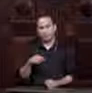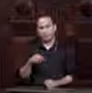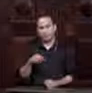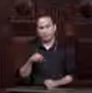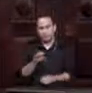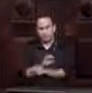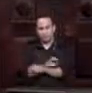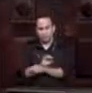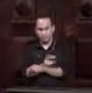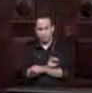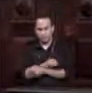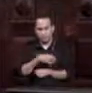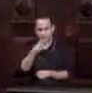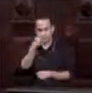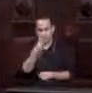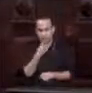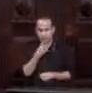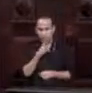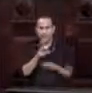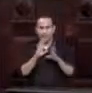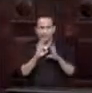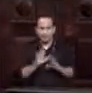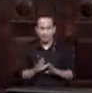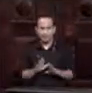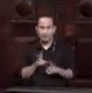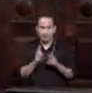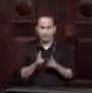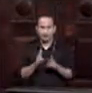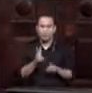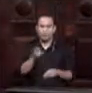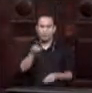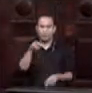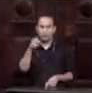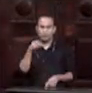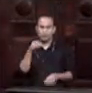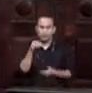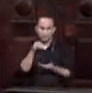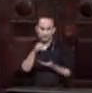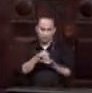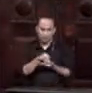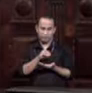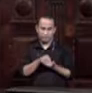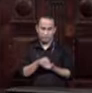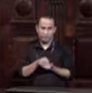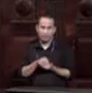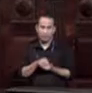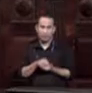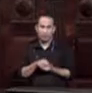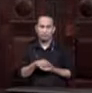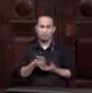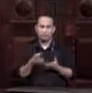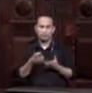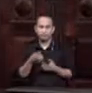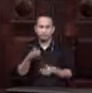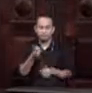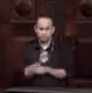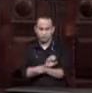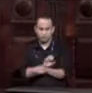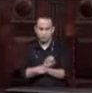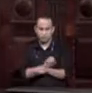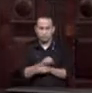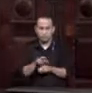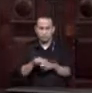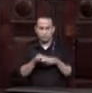oposição altiva, séria, mas sem nunca deixar de faltar os interesses maiores do Estado. Por isso a nossa bancada votou